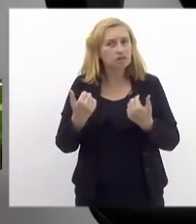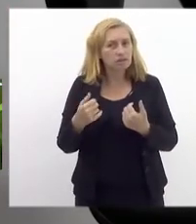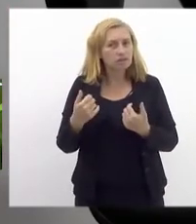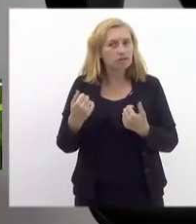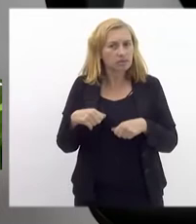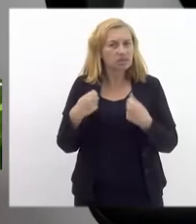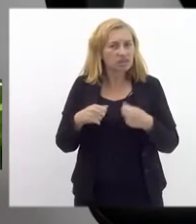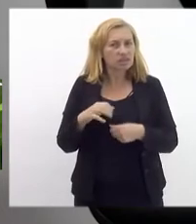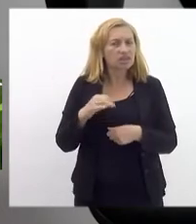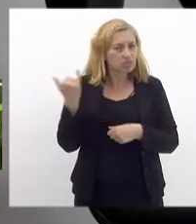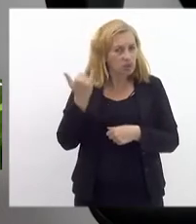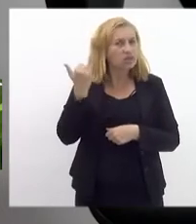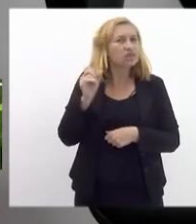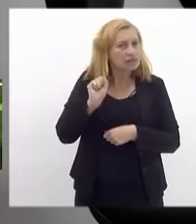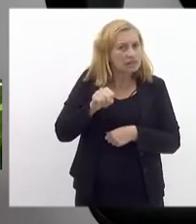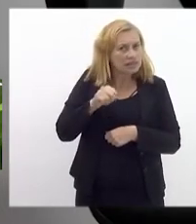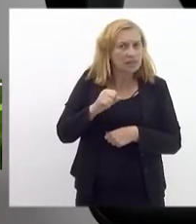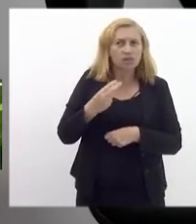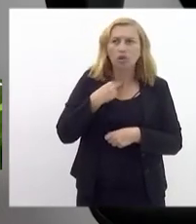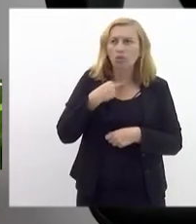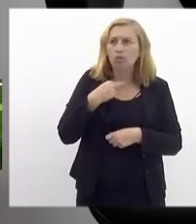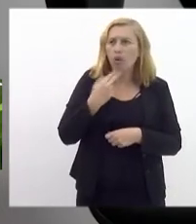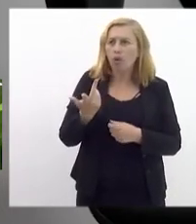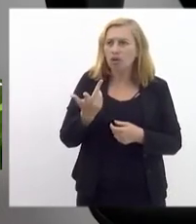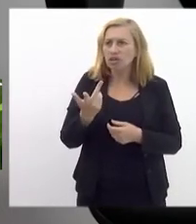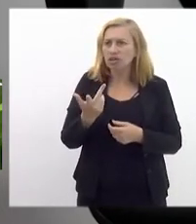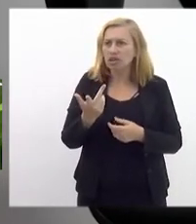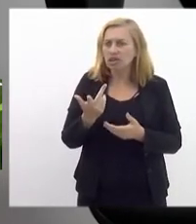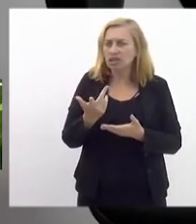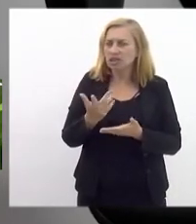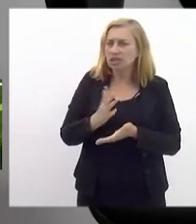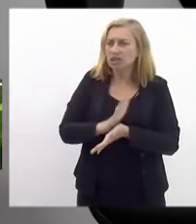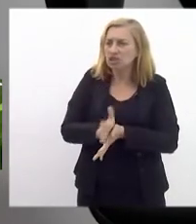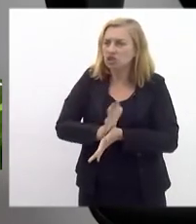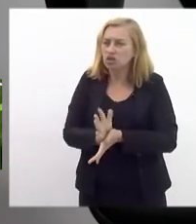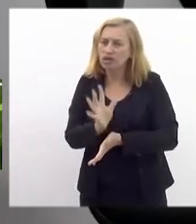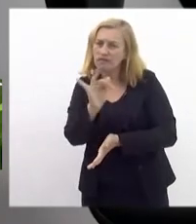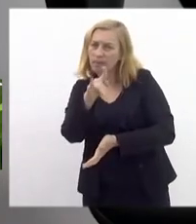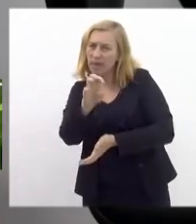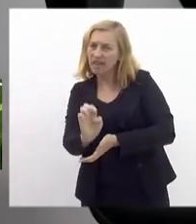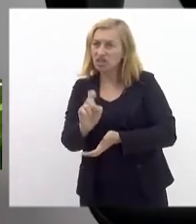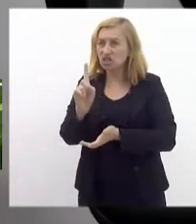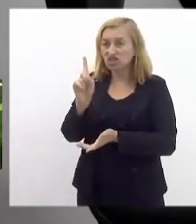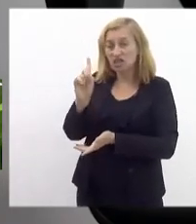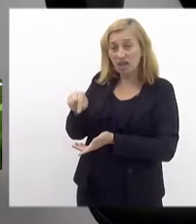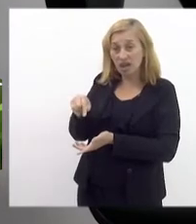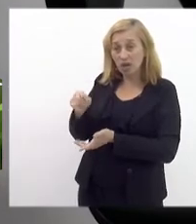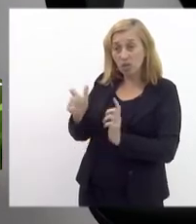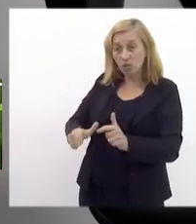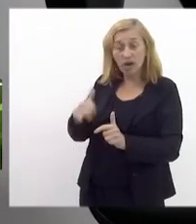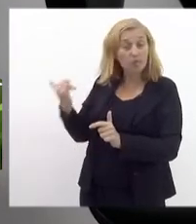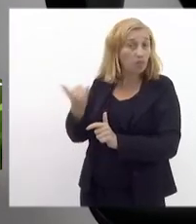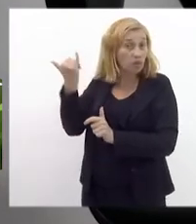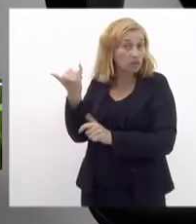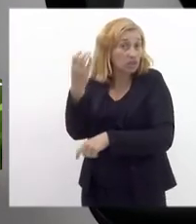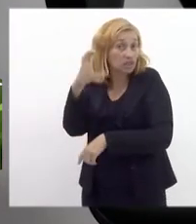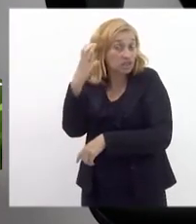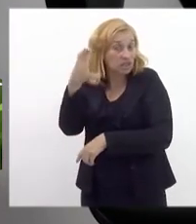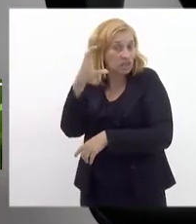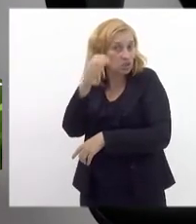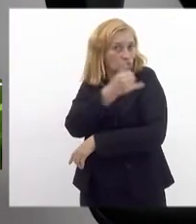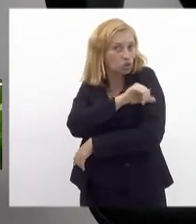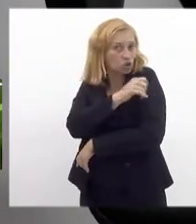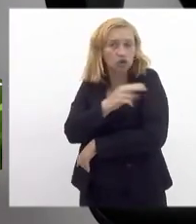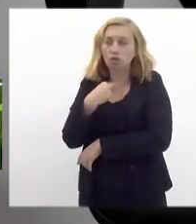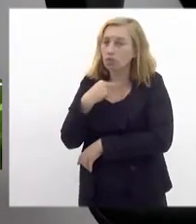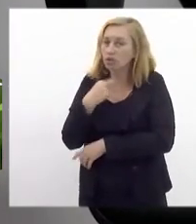de fato. E ele não pode estrangular a FAPERJ, que é uma joia preciosa da ciência no Rio de Janeiro. Então, isso nós